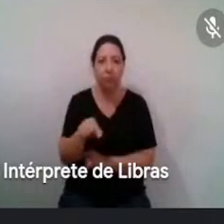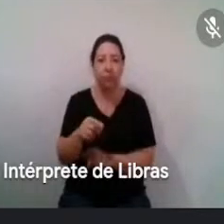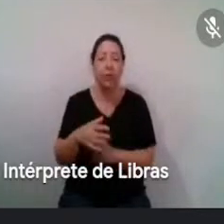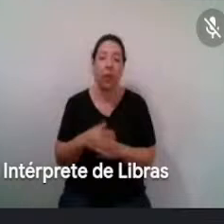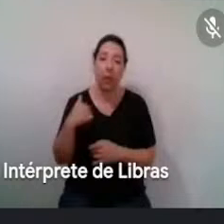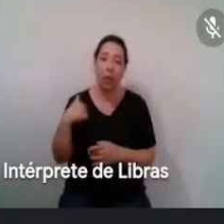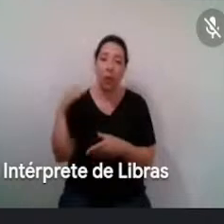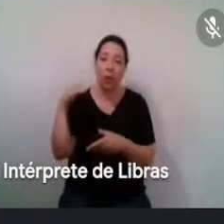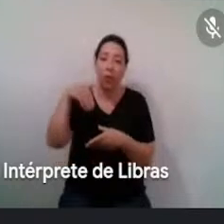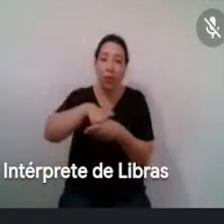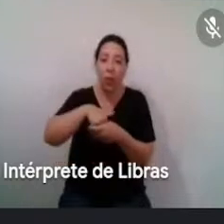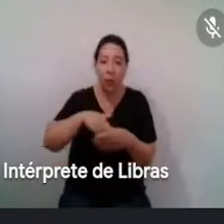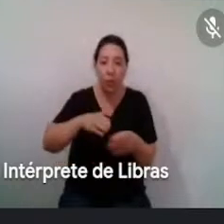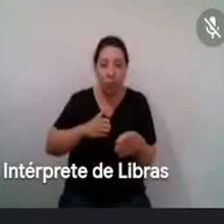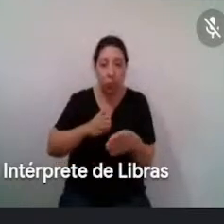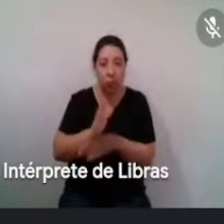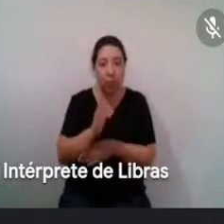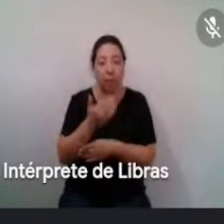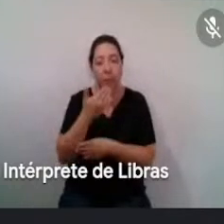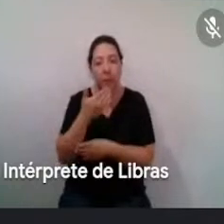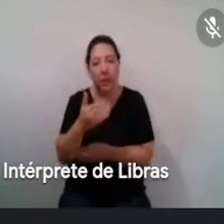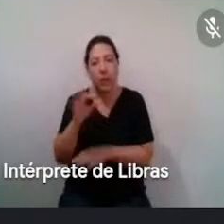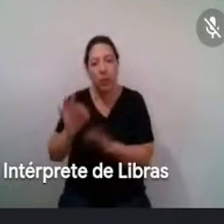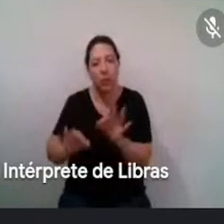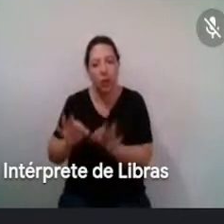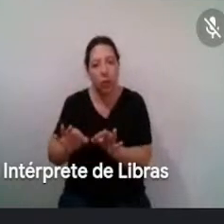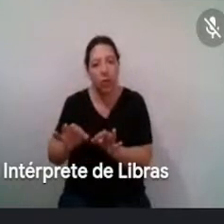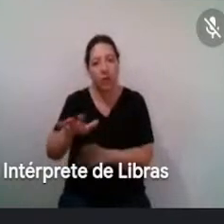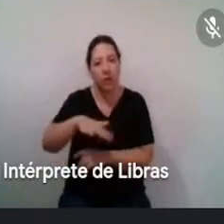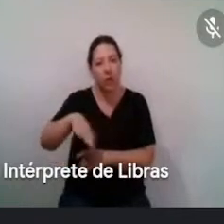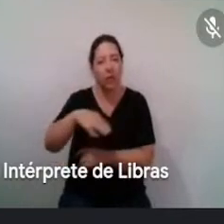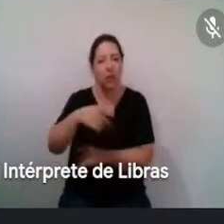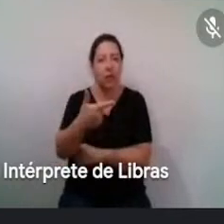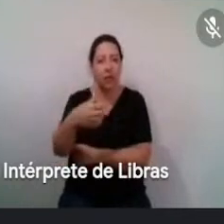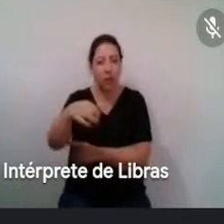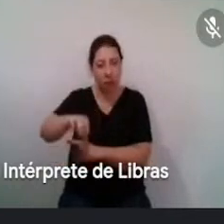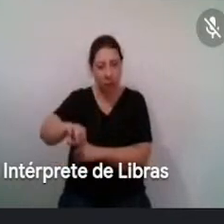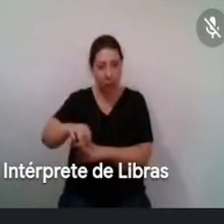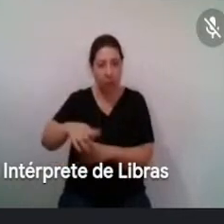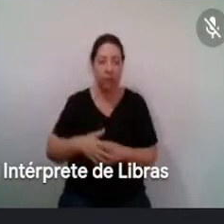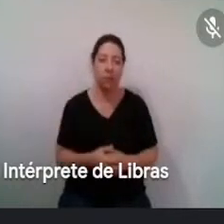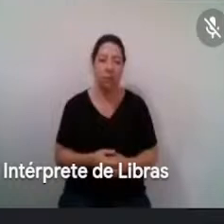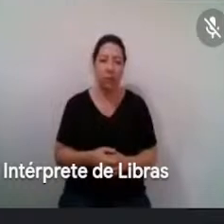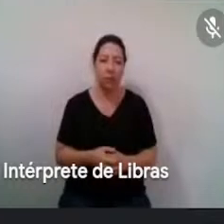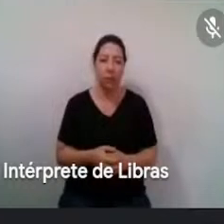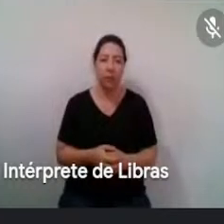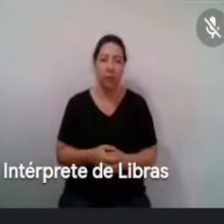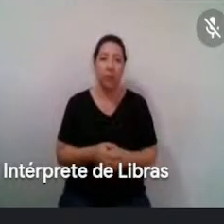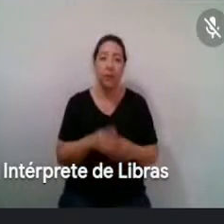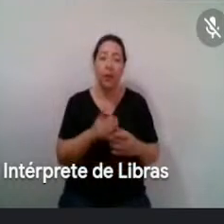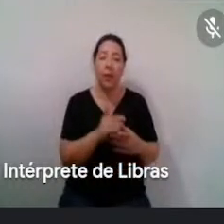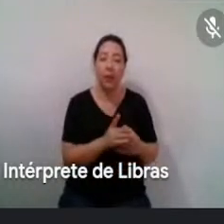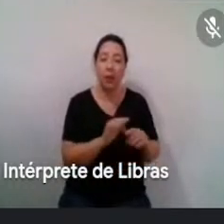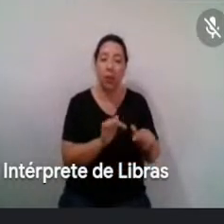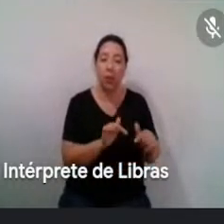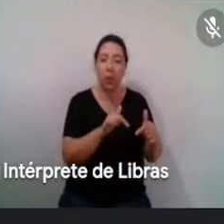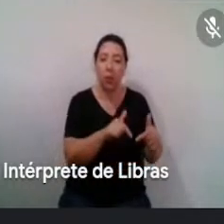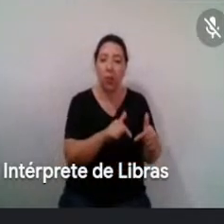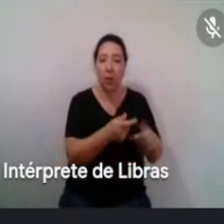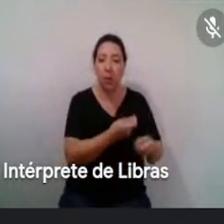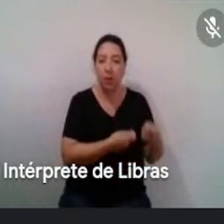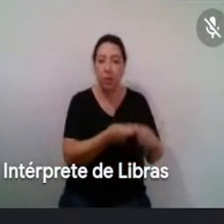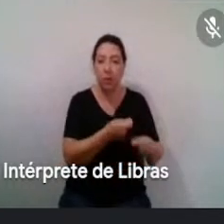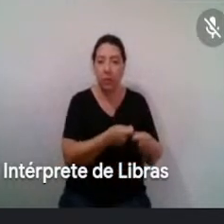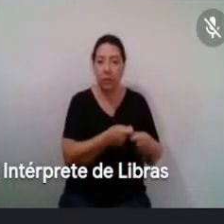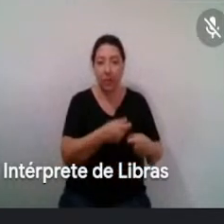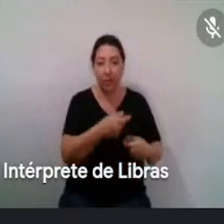do pedido do juízo da 29ª Zona Eleitoral e, como consequência, para tornar sem efeito o ato administrativo desse tribunal que